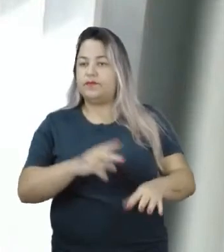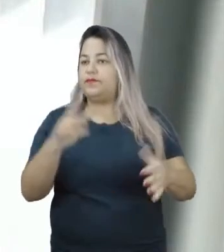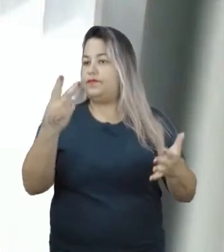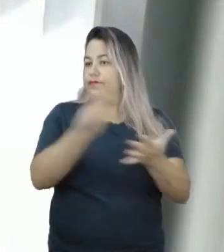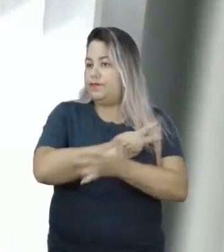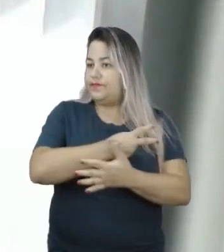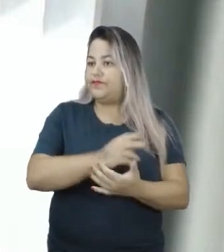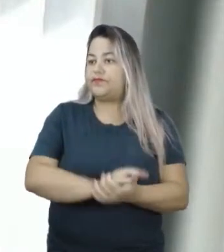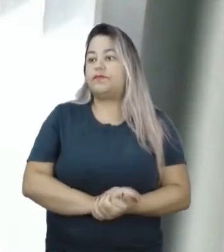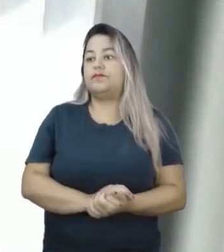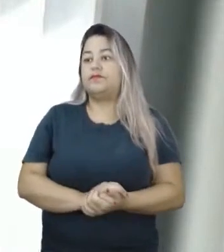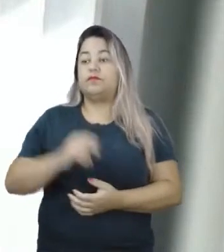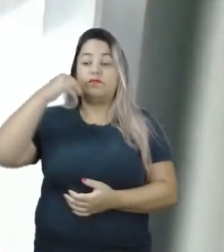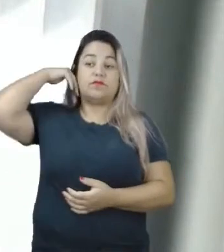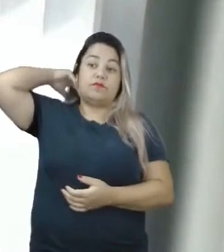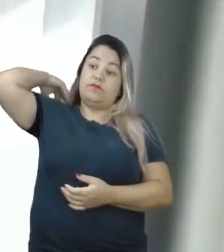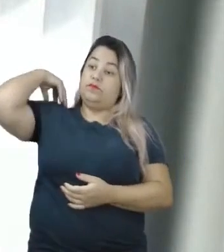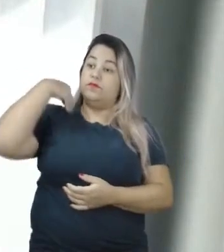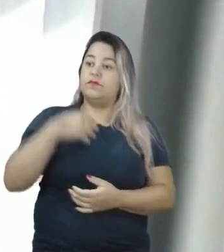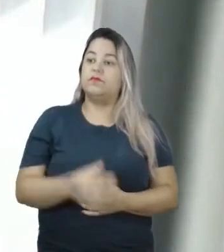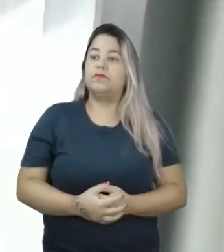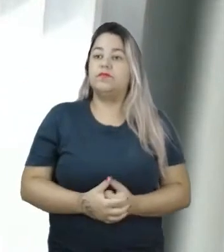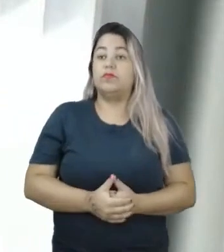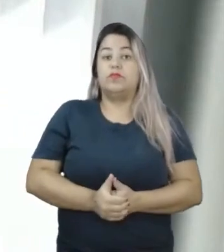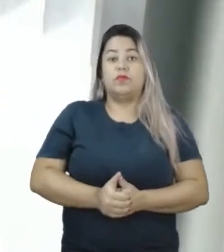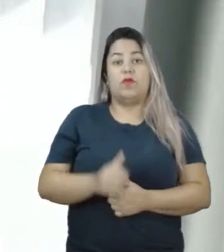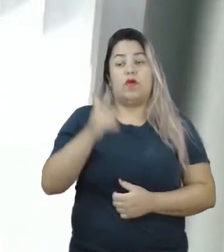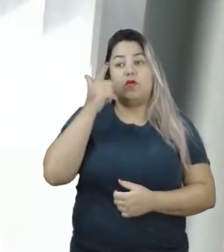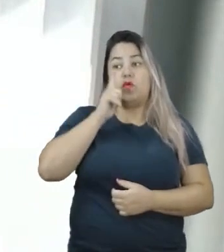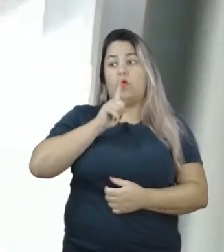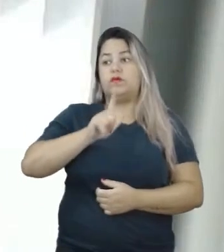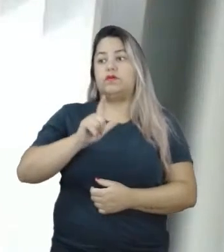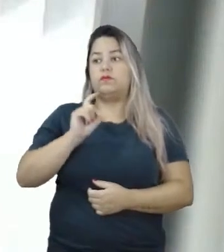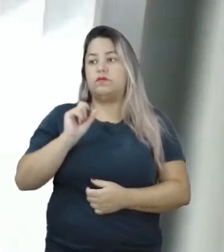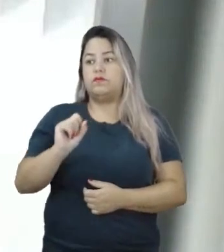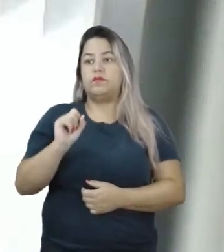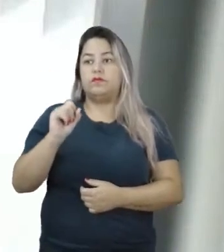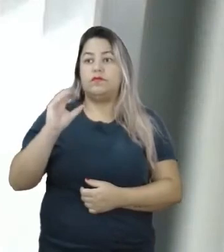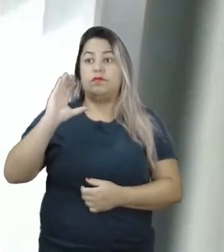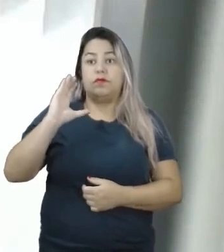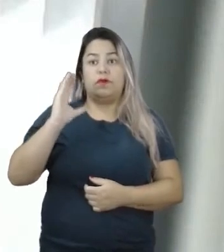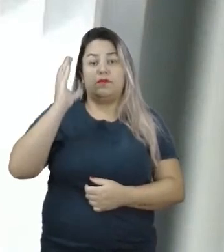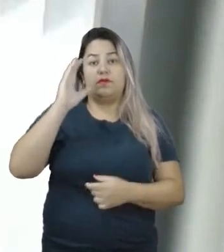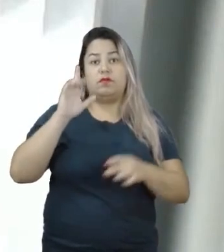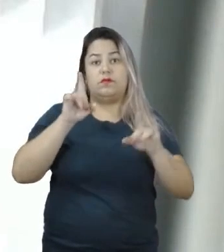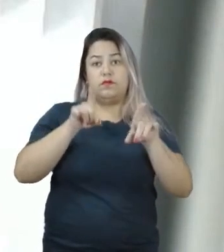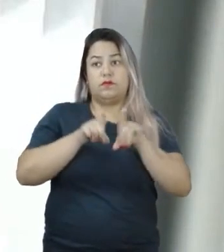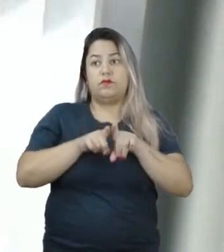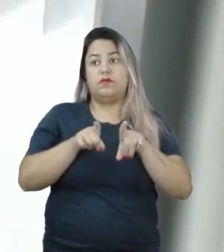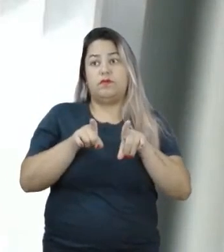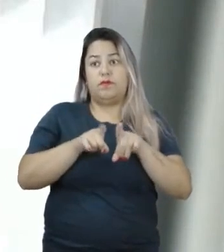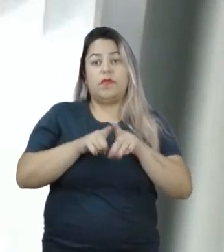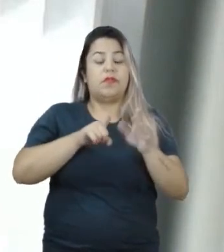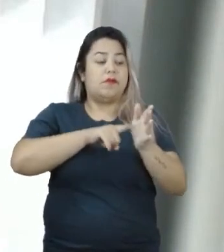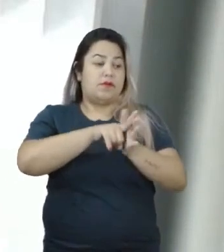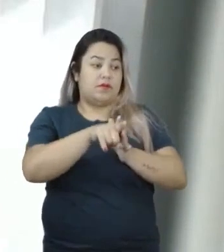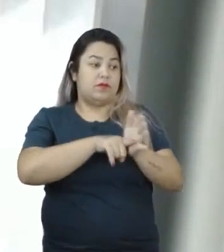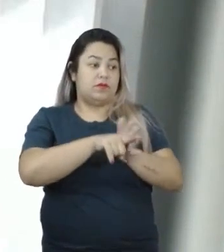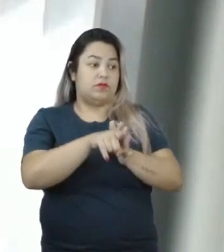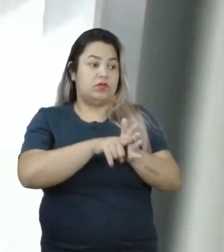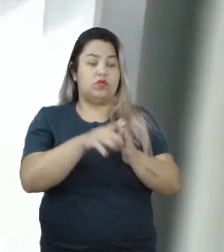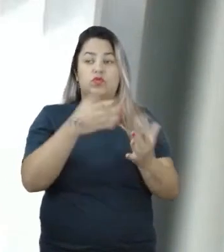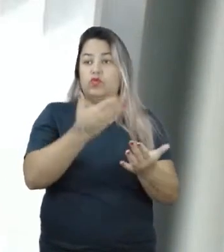ocorrendo nesse mundo, e isso só se consegue através da ciência, através da pesquisa, através